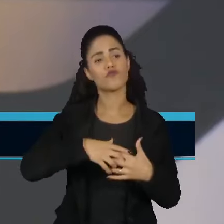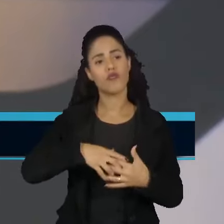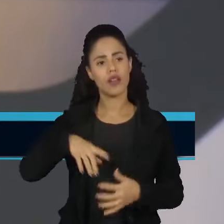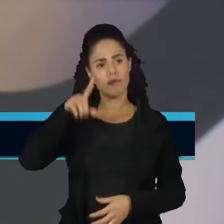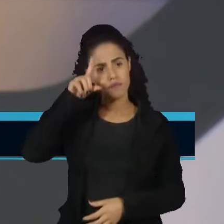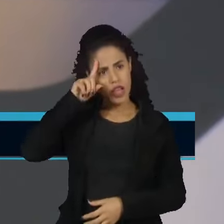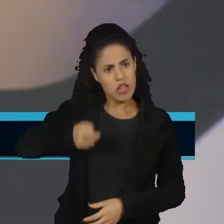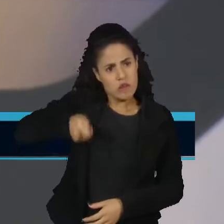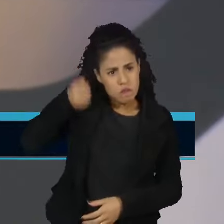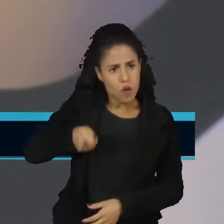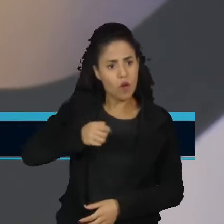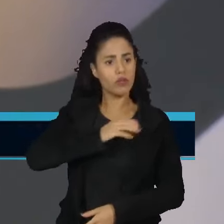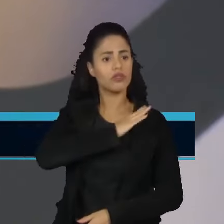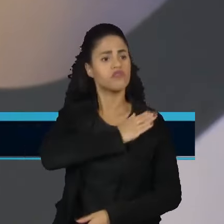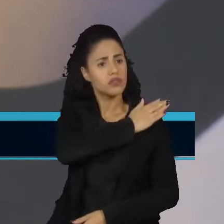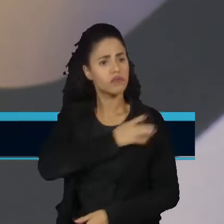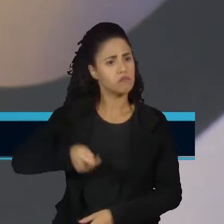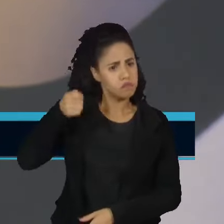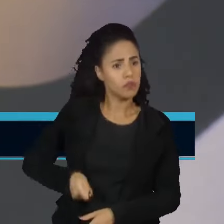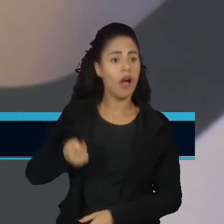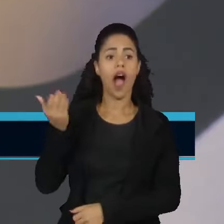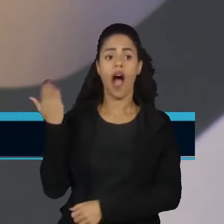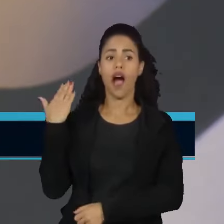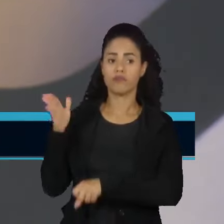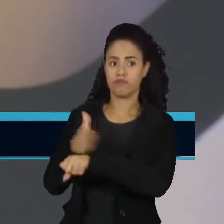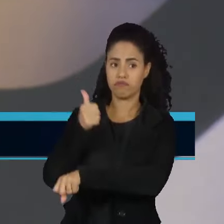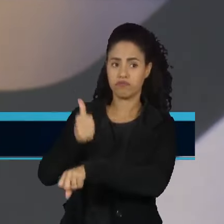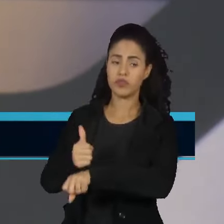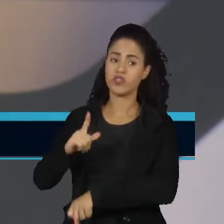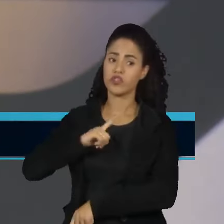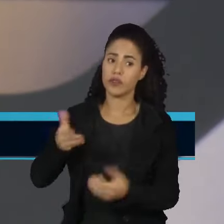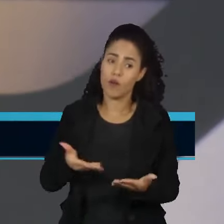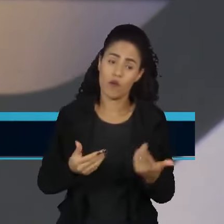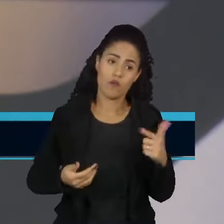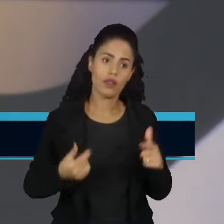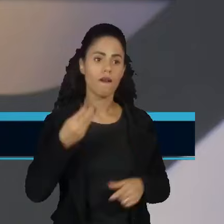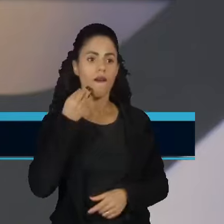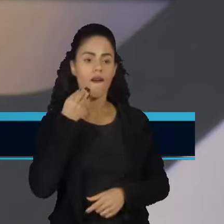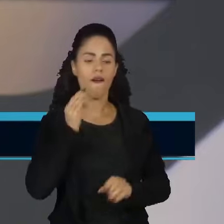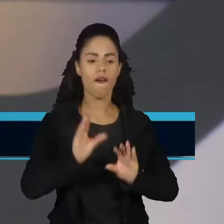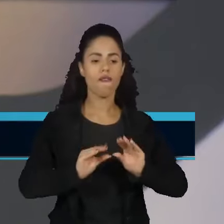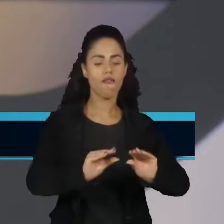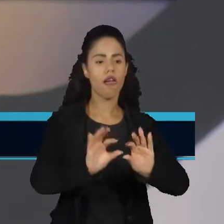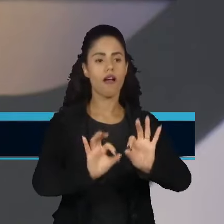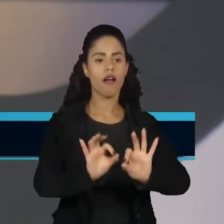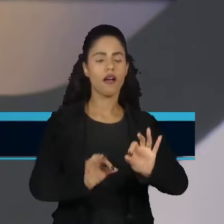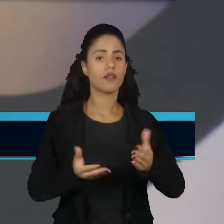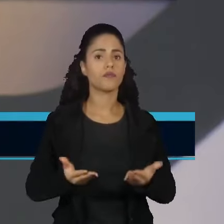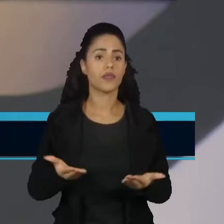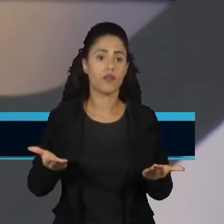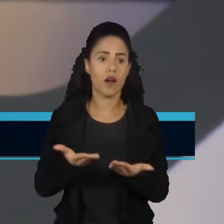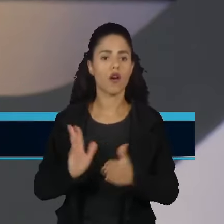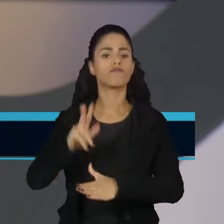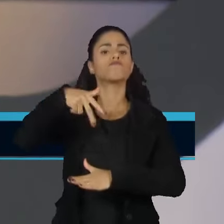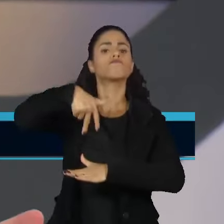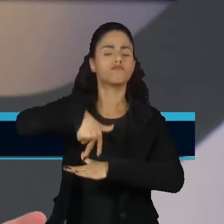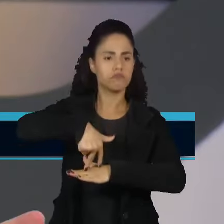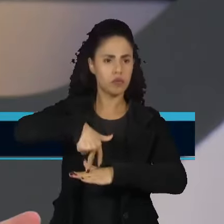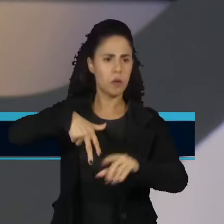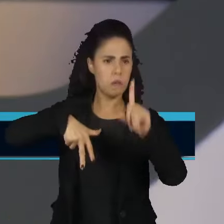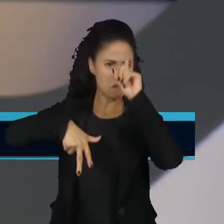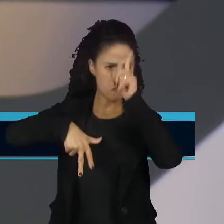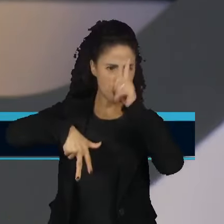Latina. Antes nós tínhamos os sucessivos golpes militares, os pronunciamentos, né? Agora não, ele chega ao poder muitas vezes através,